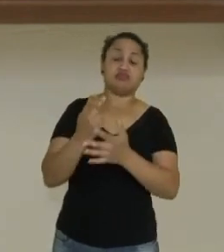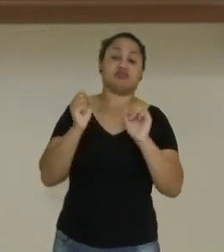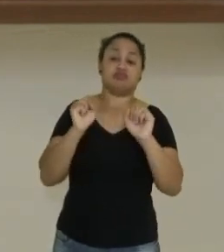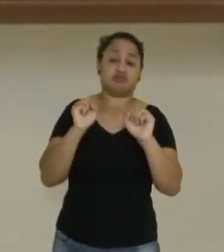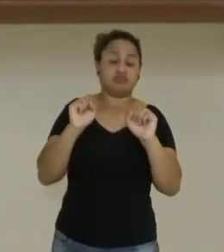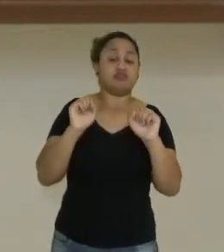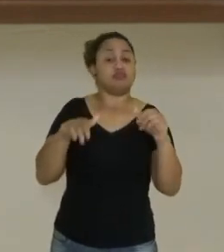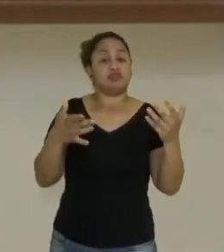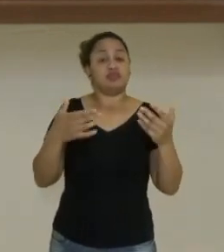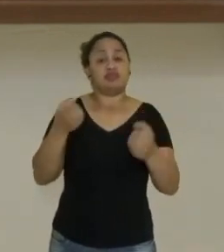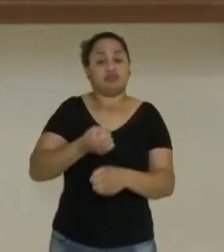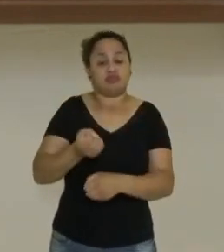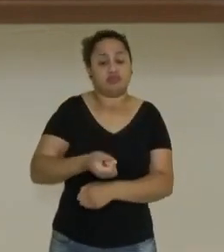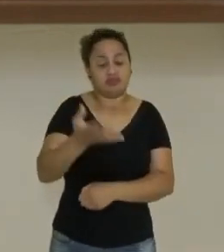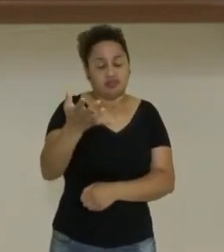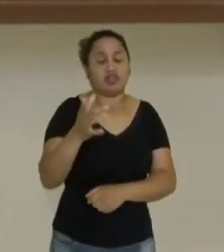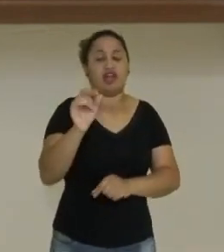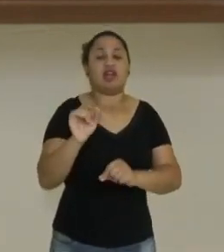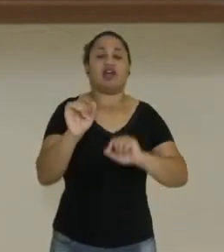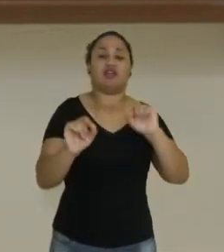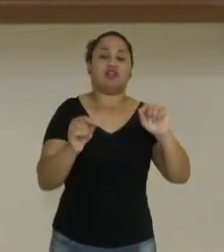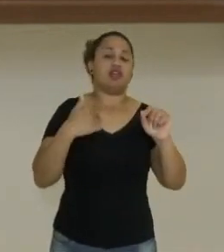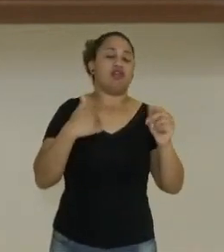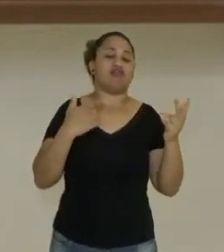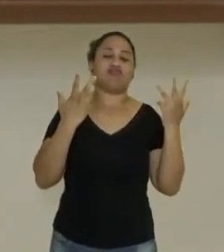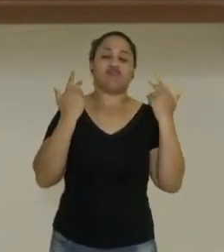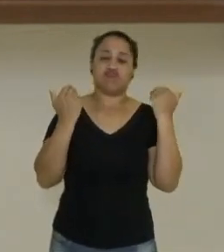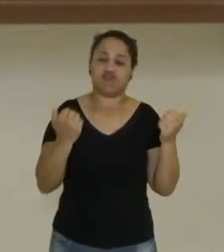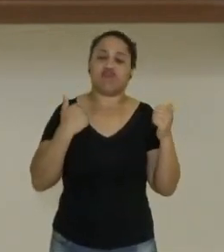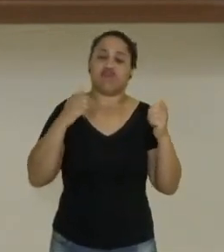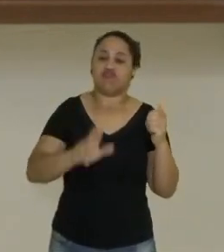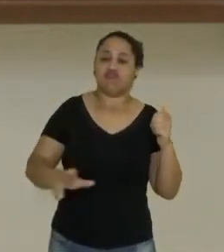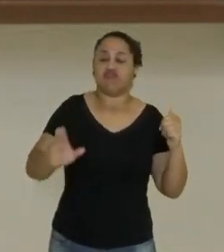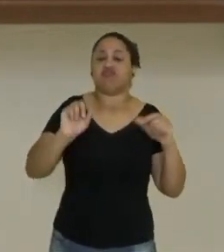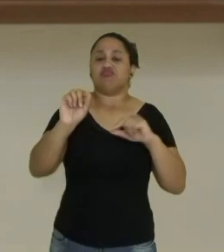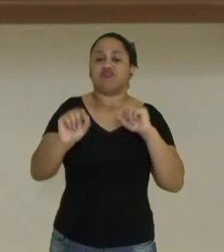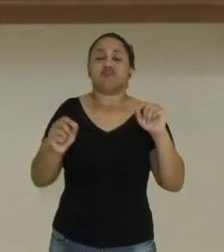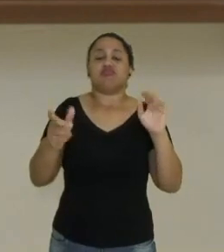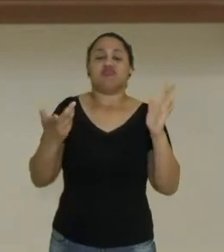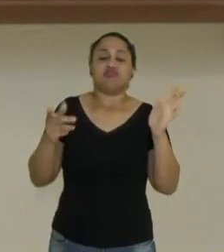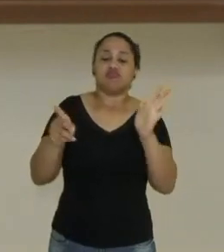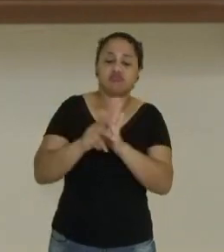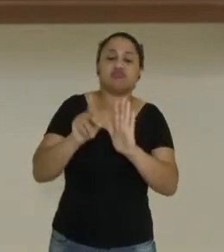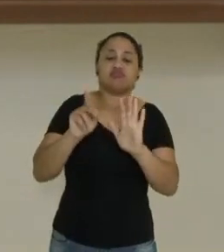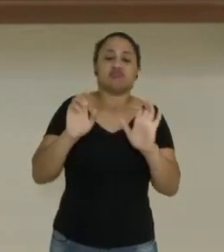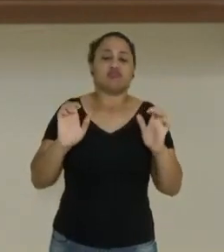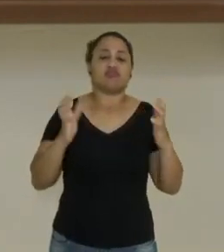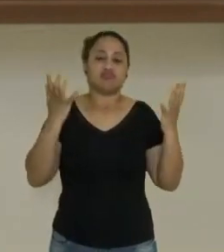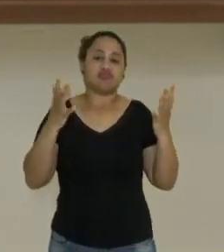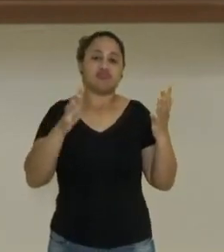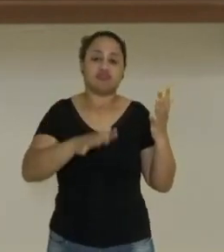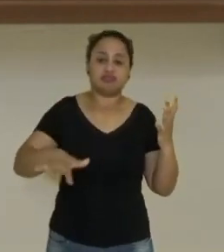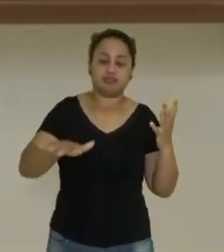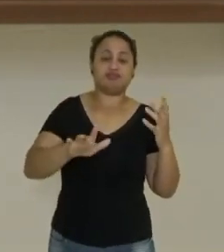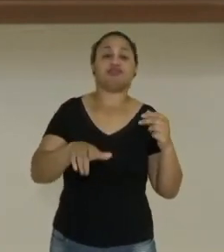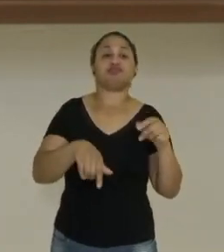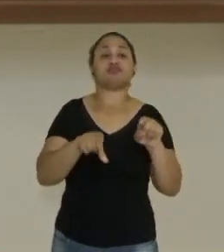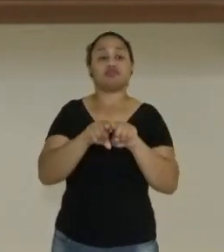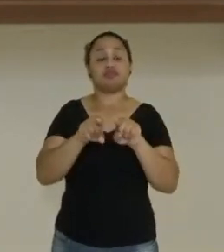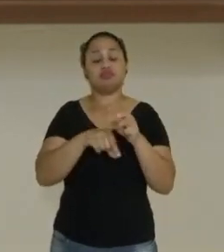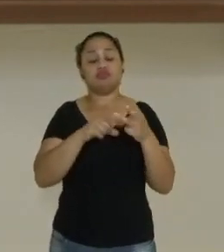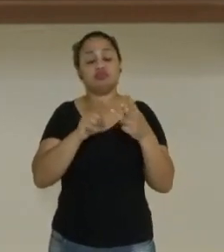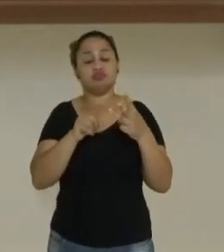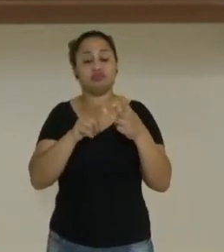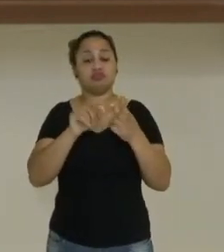são exercícios muito comuns em relação a esses tipos de eventos, né? E agora, no